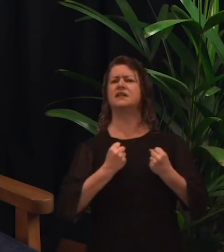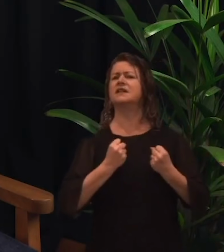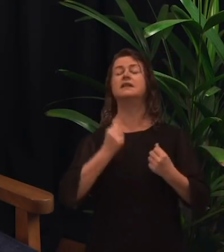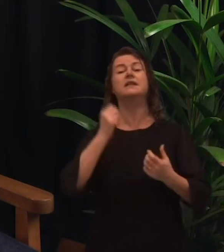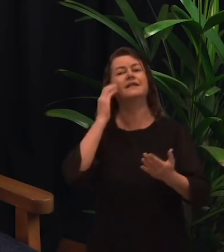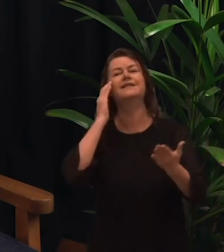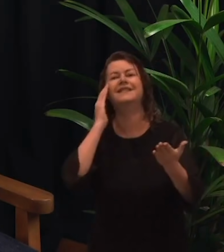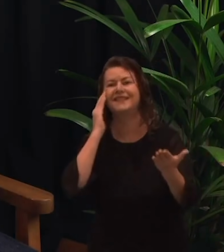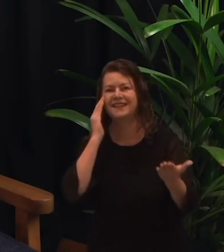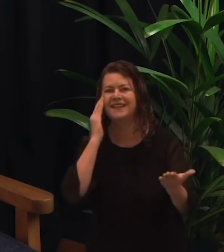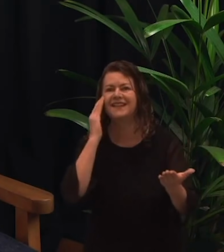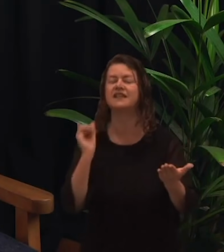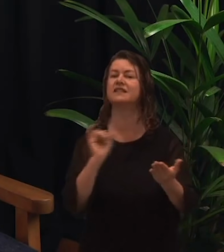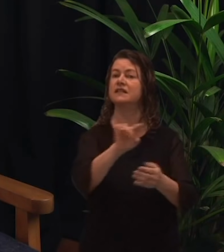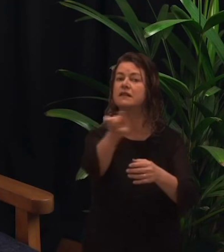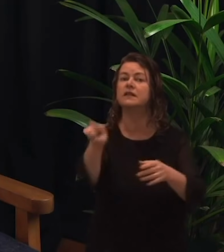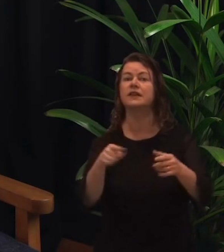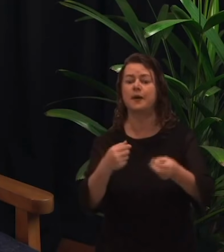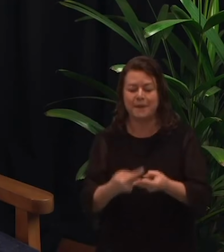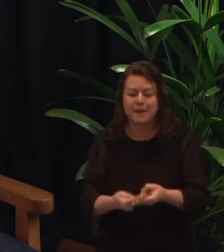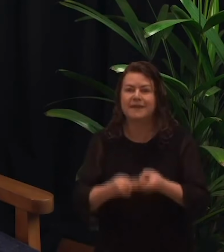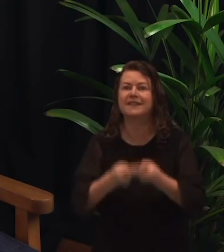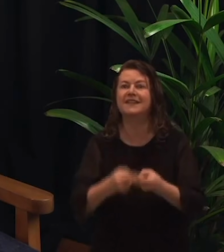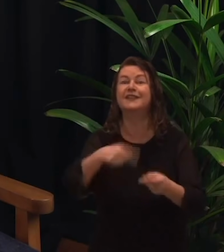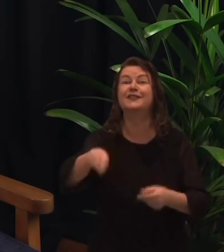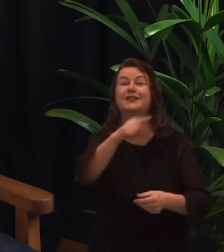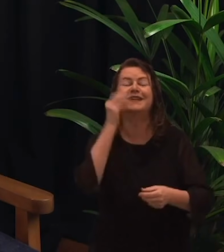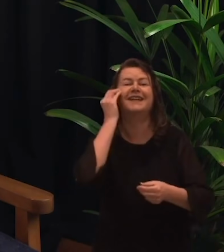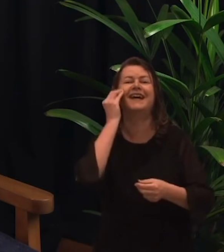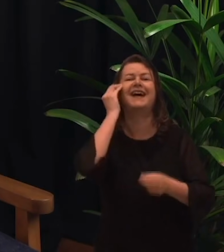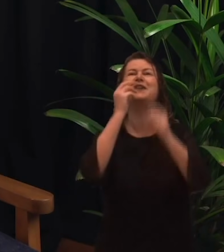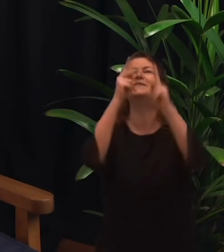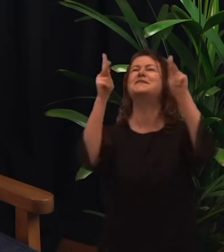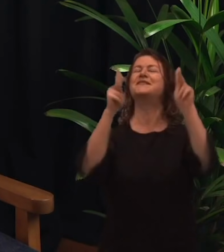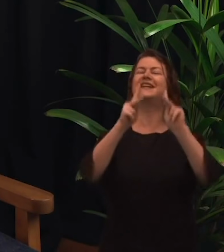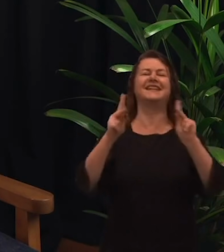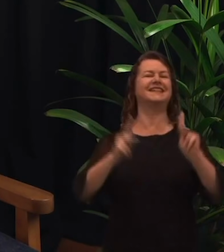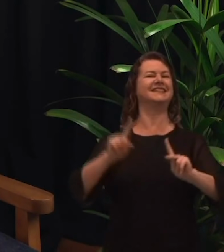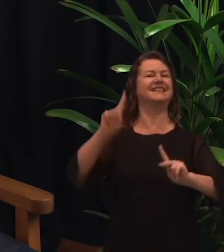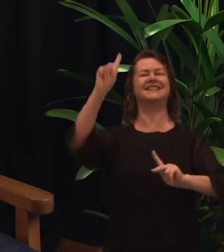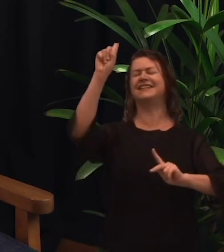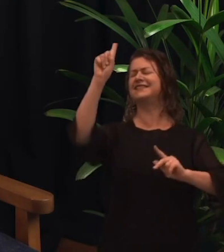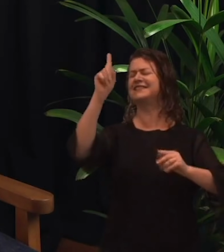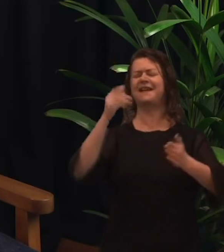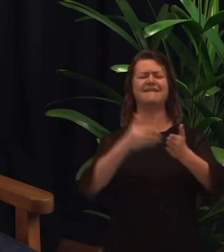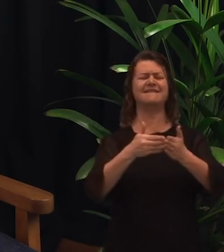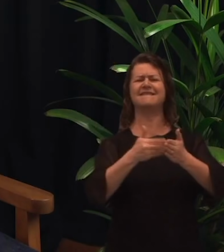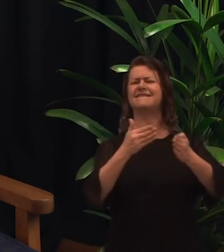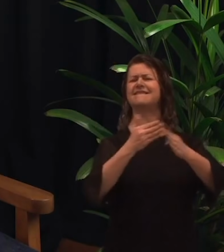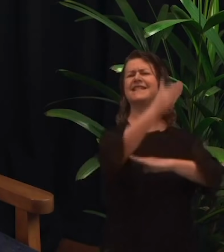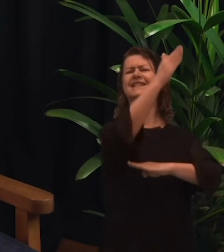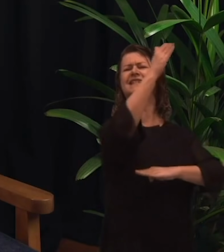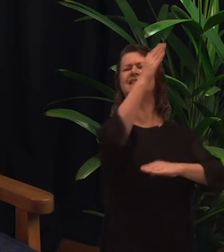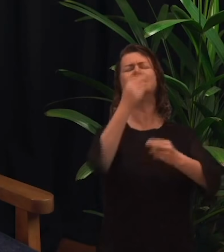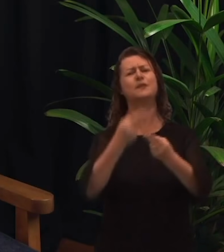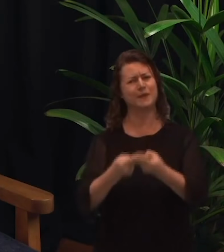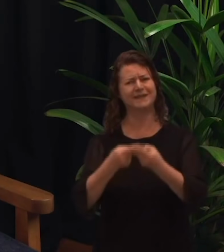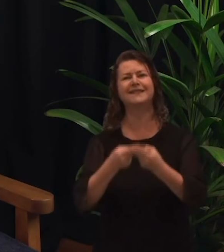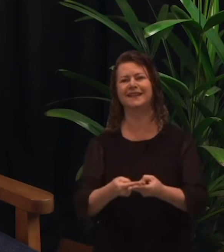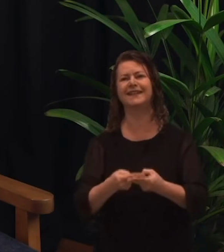mas entenda que se você for paciente, você vai desfrutar da paz de Deus que excede todo entendimento. Seja paciente,